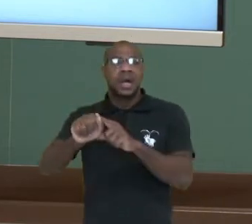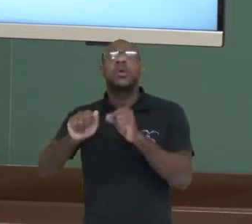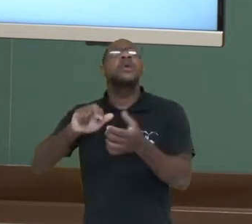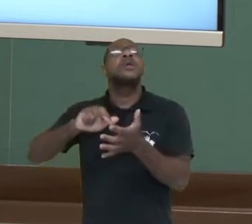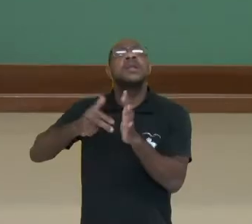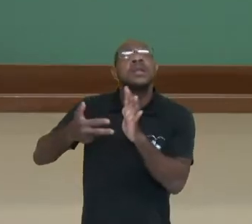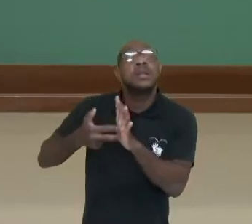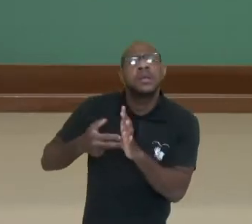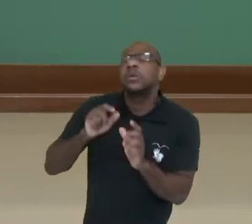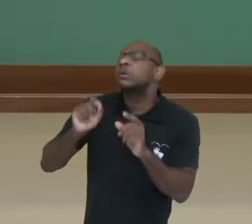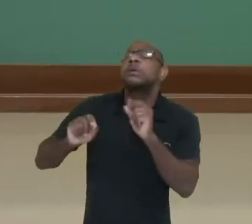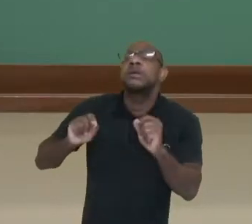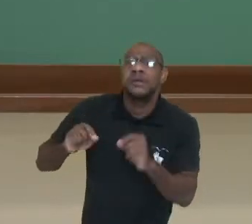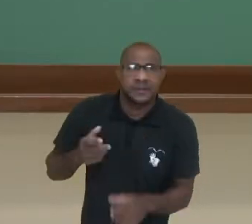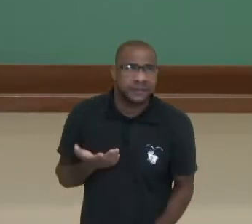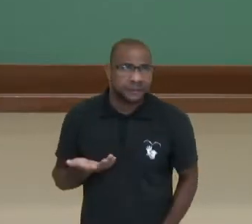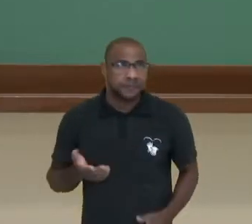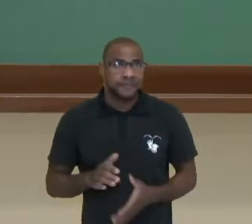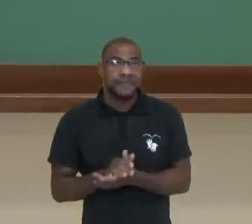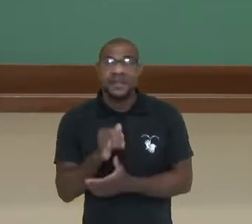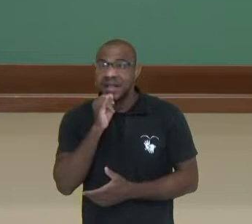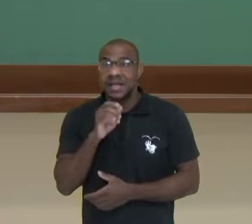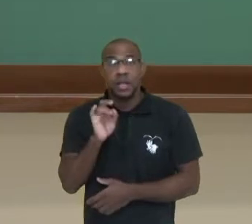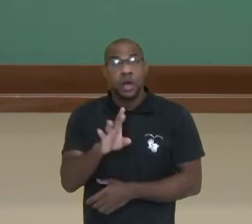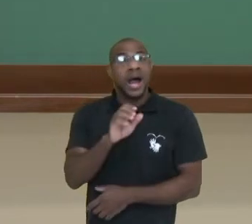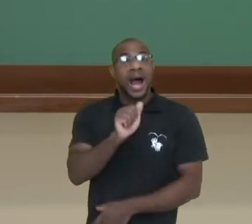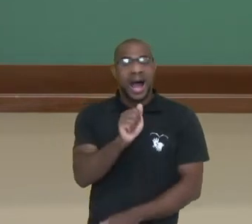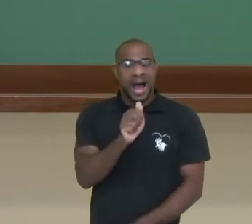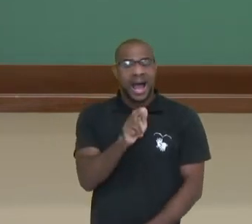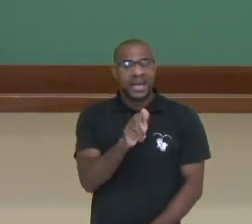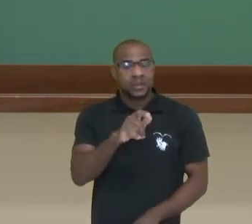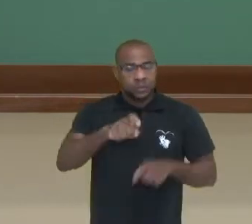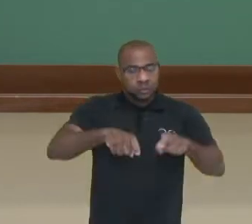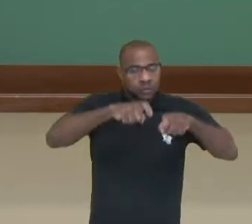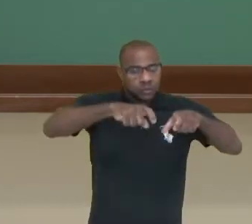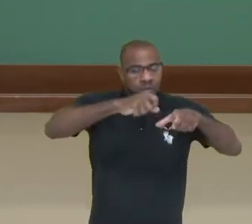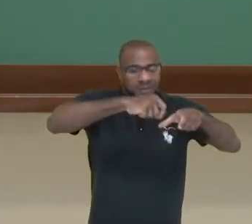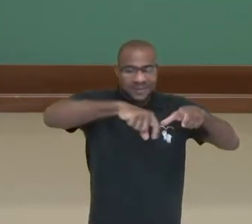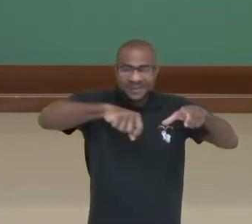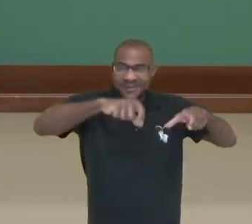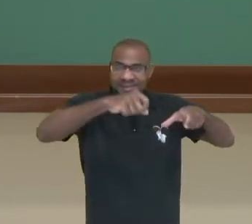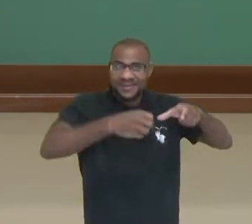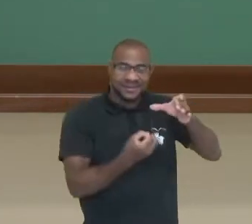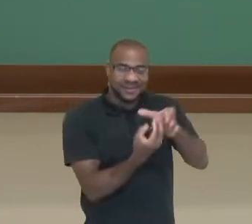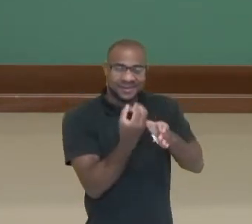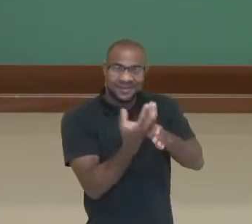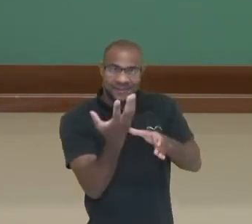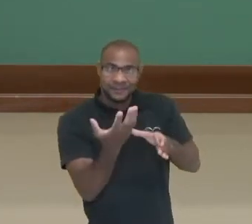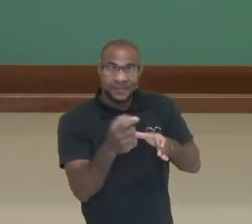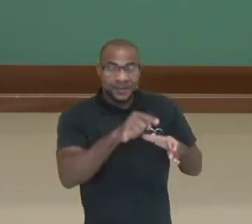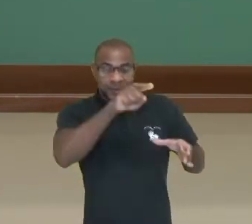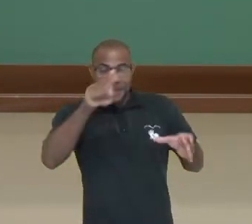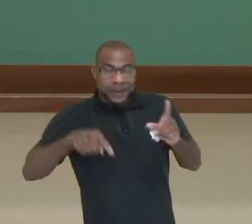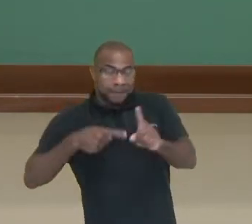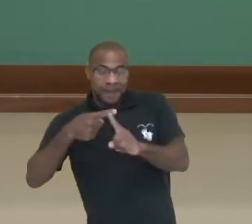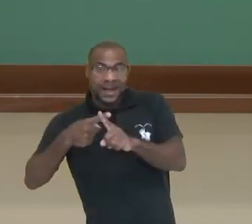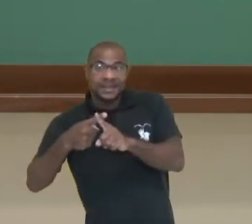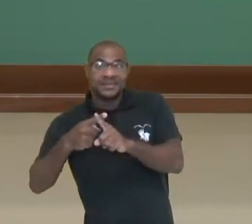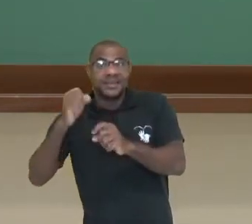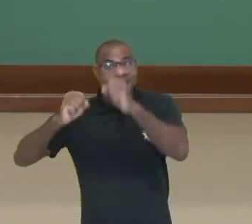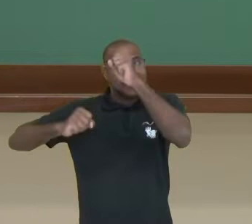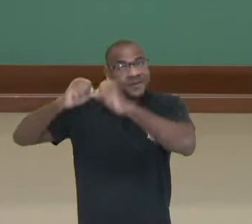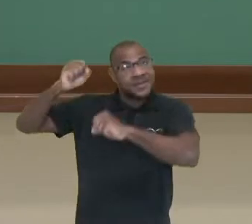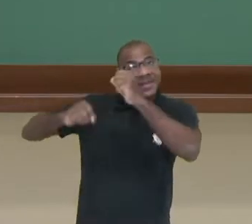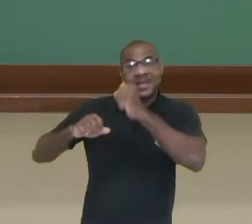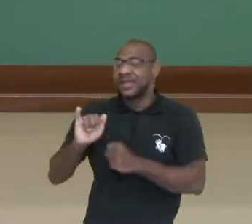vem cá, soma agricultura mais indústria, você tem a agroindústria, a formação da palavra.